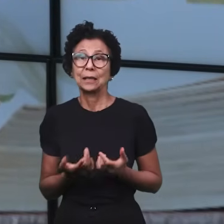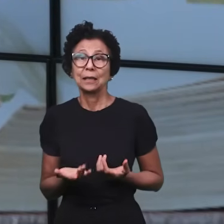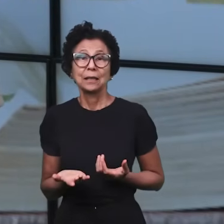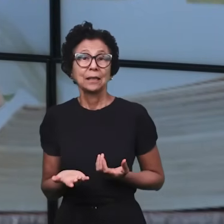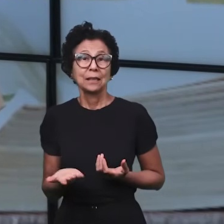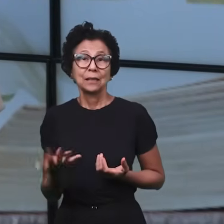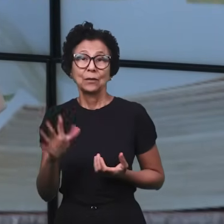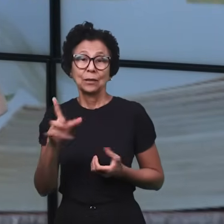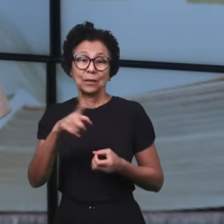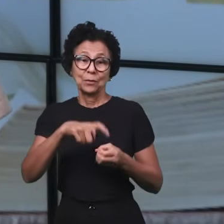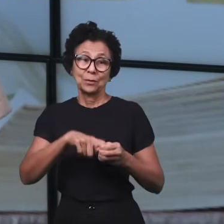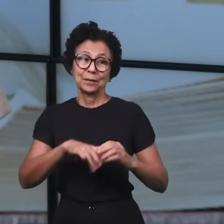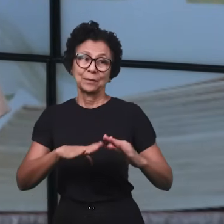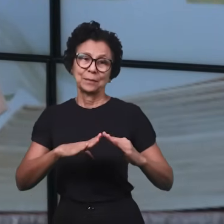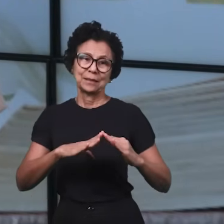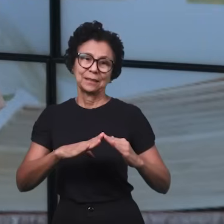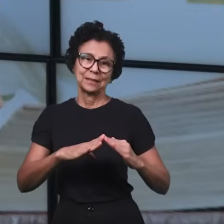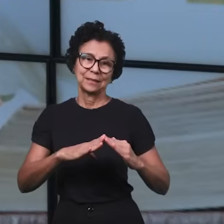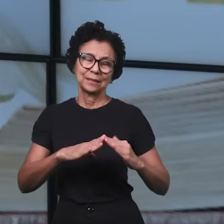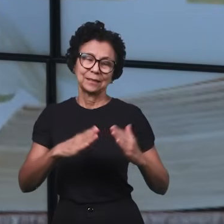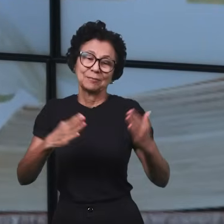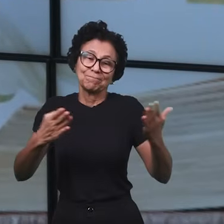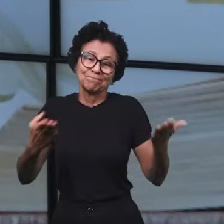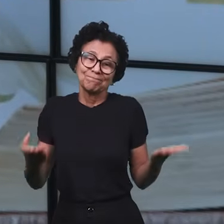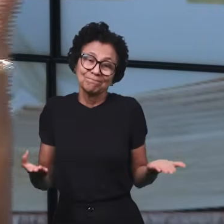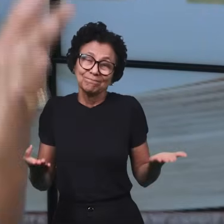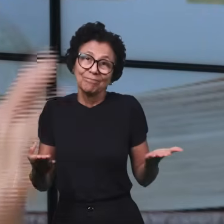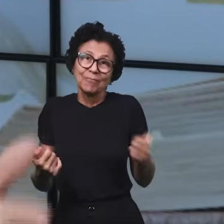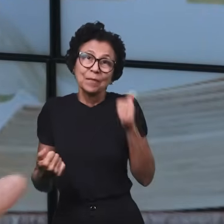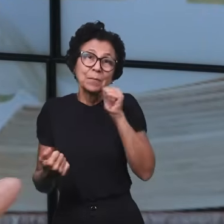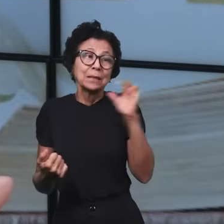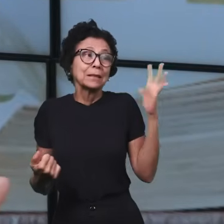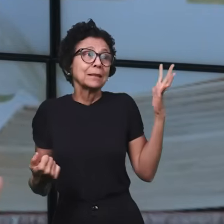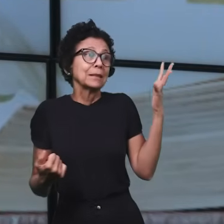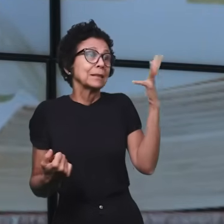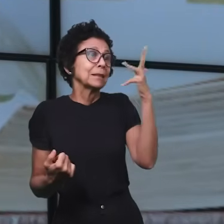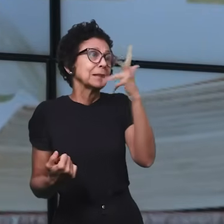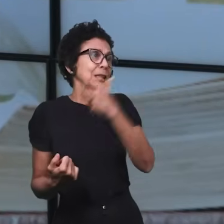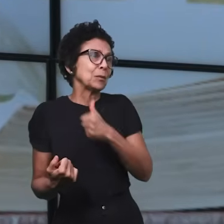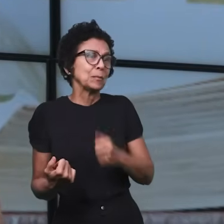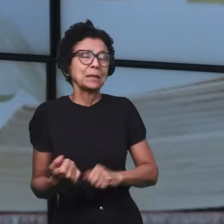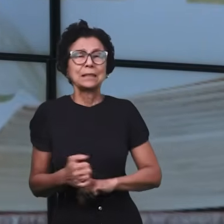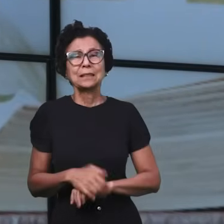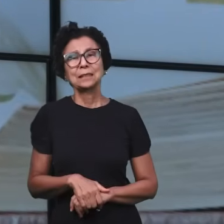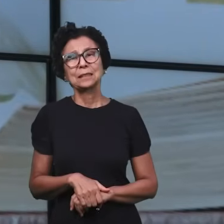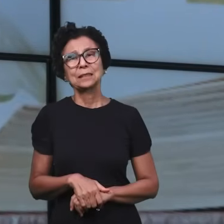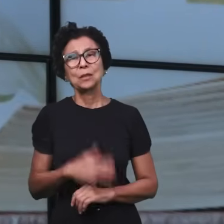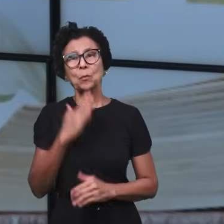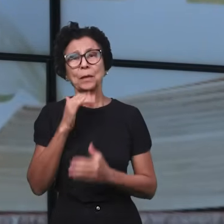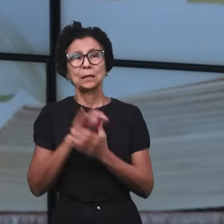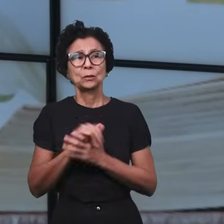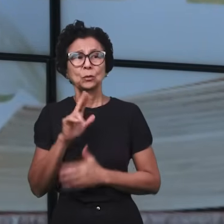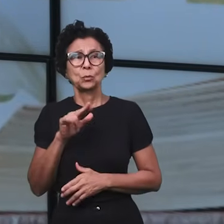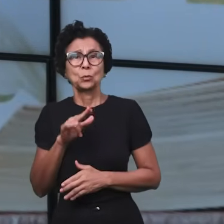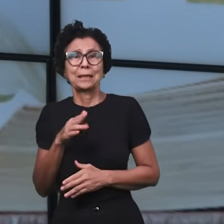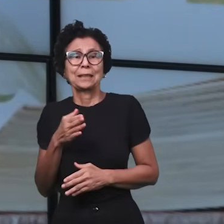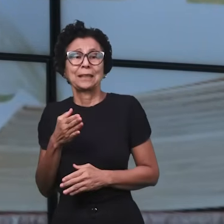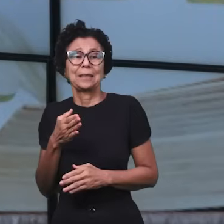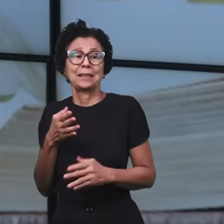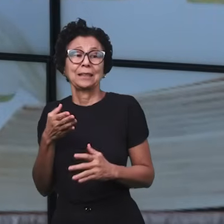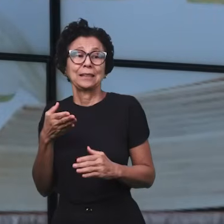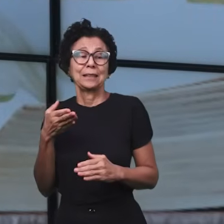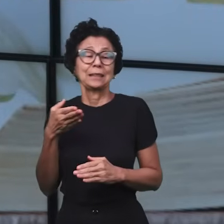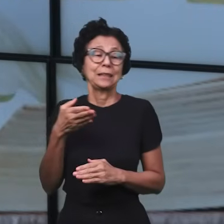casa. Tem problema dentro de casa. Então, tem uma mulher tão bonita, mas o marido nunca quer estar dentro de